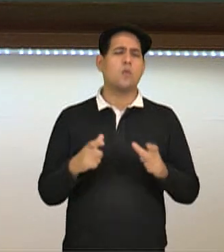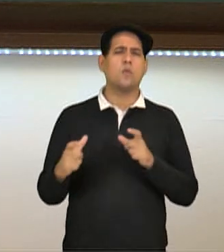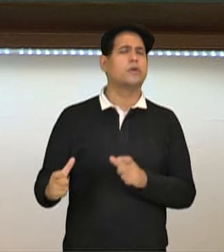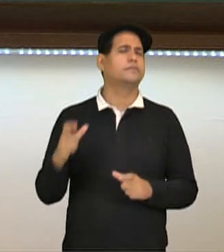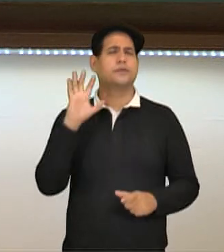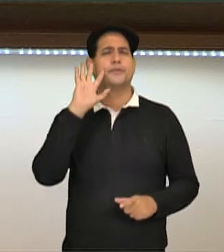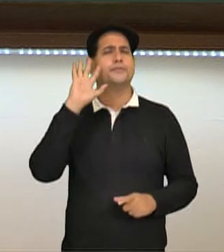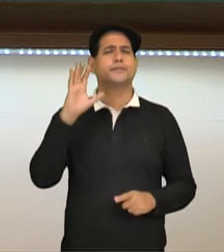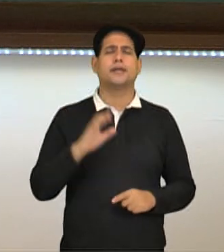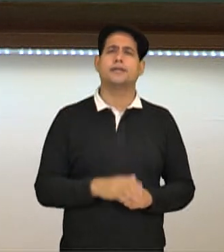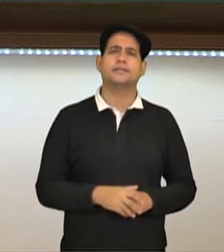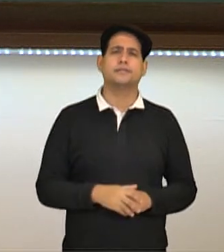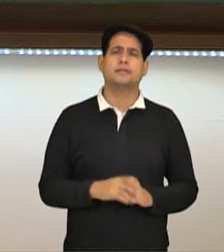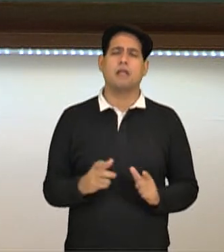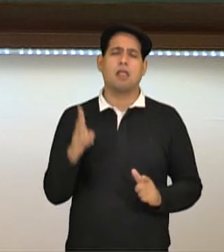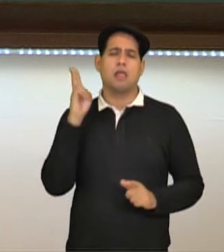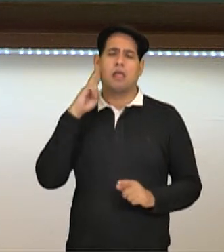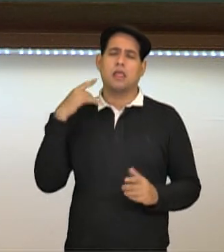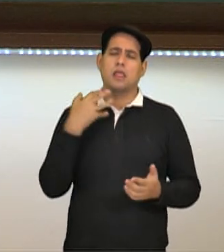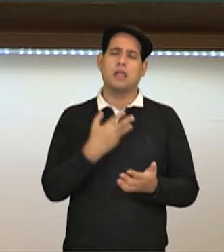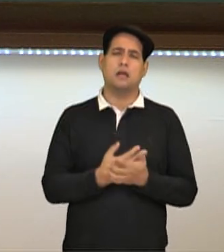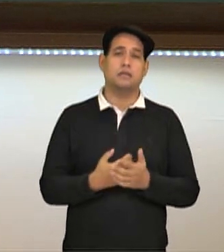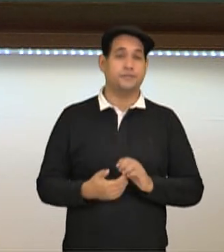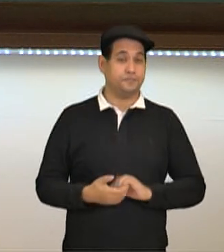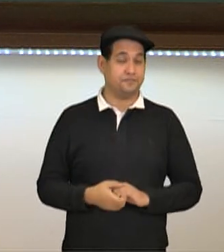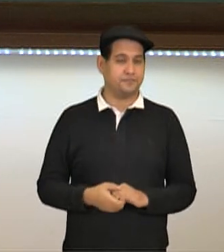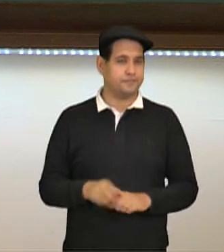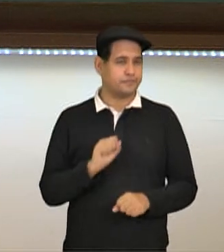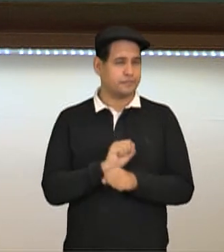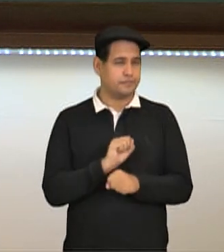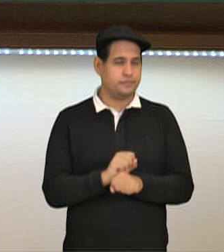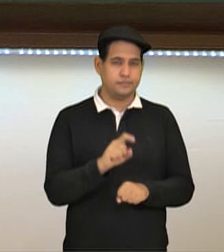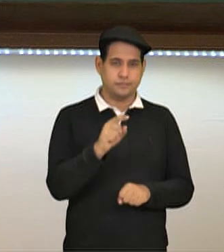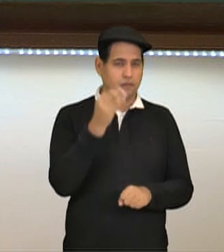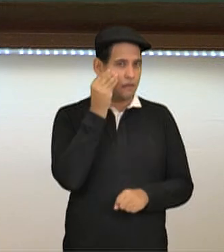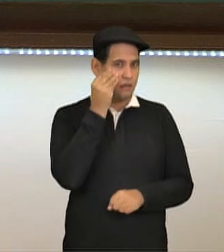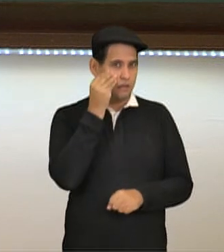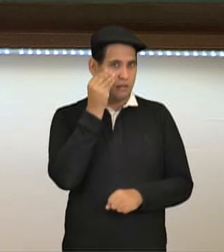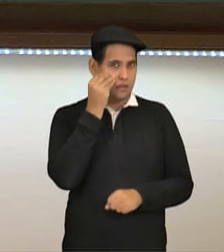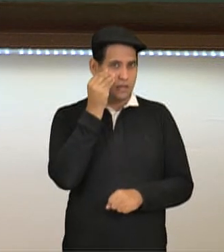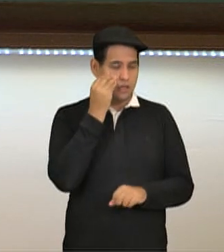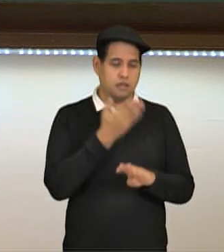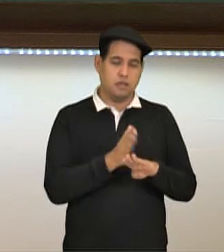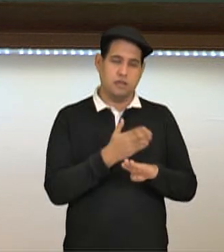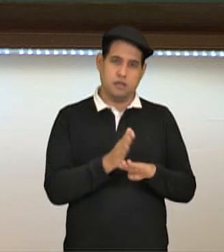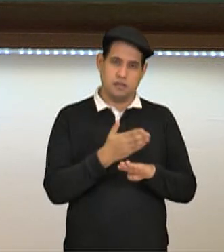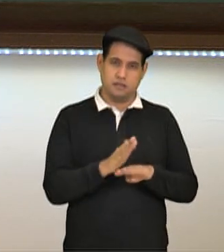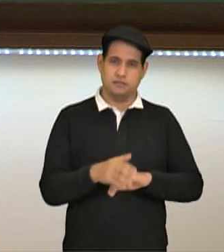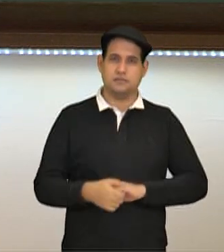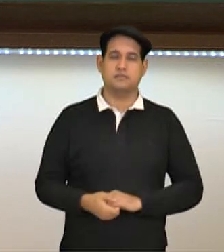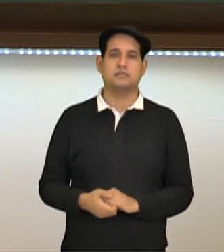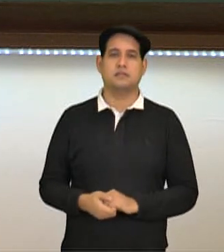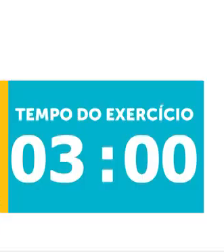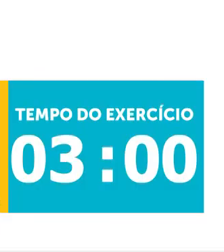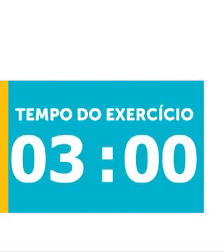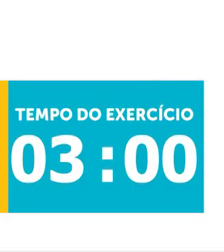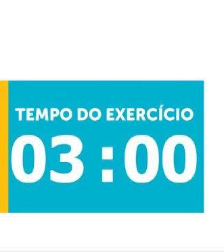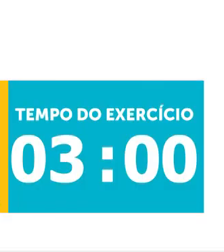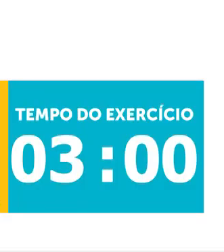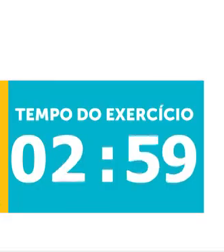fatos acontecem no enredo dessa história? Mais um tempo para vocês treinarem a habilidade interpretativa.